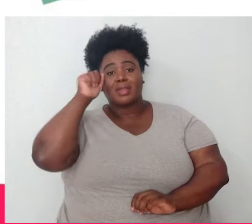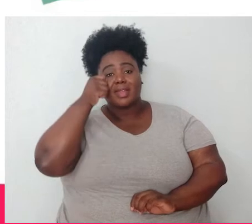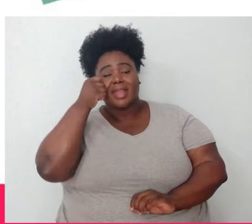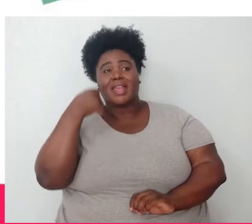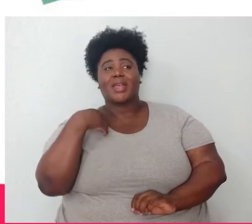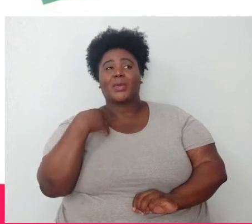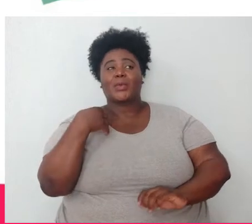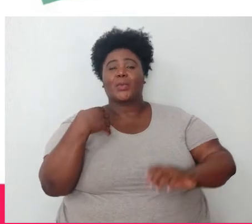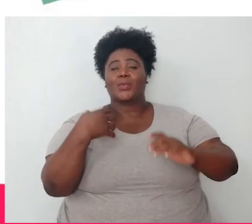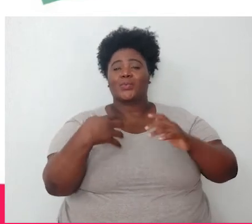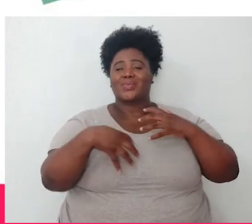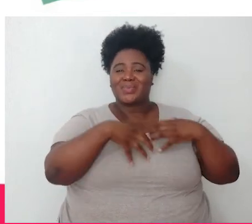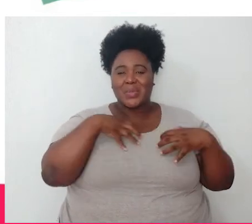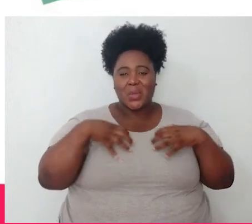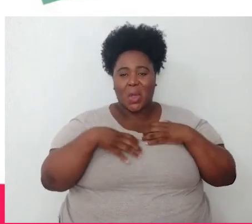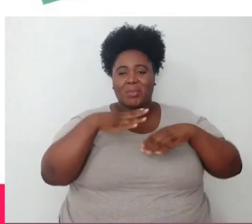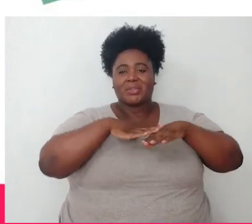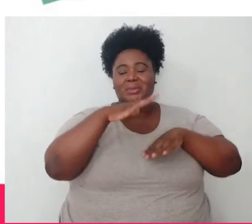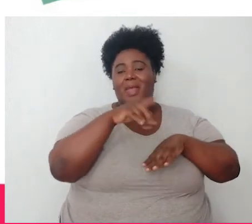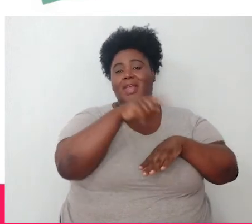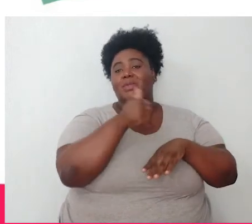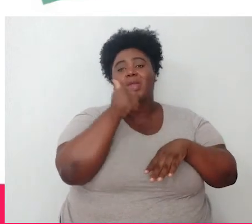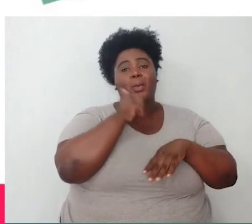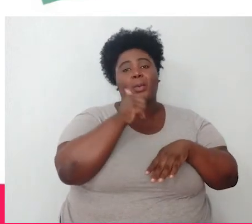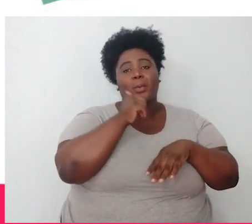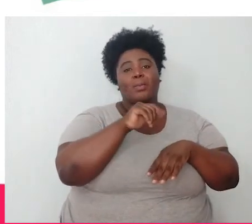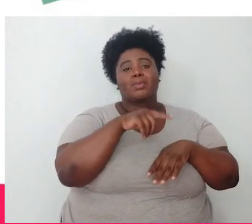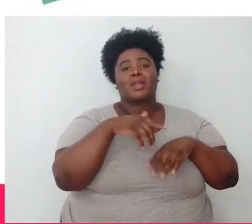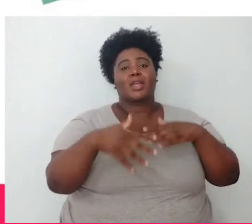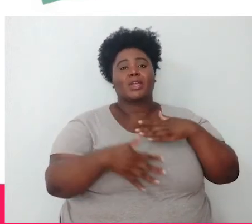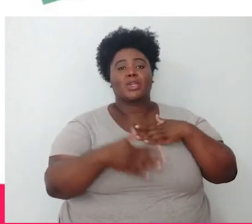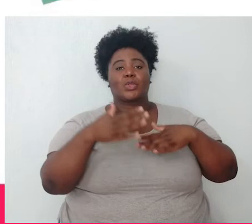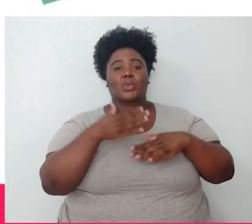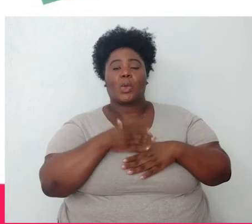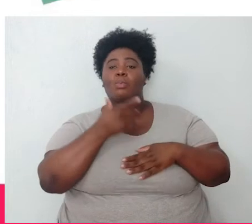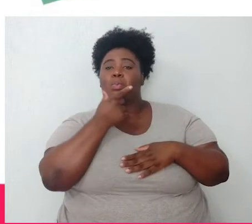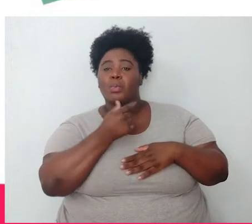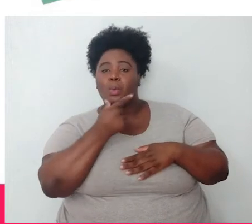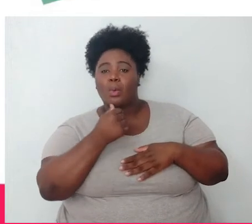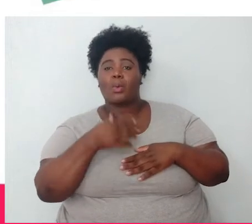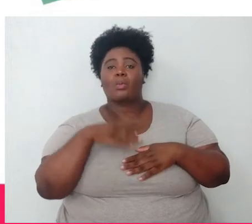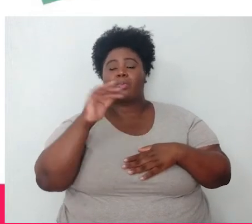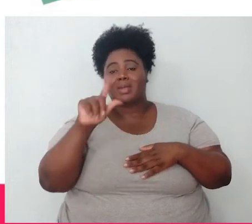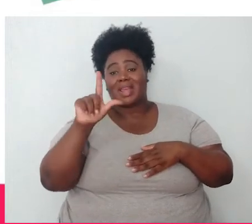incomoda mais do que o feminino, né, no corpo de um homossexual,